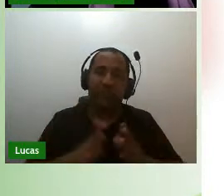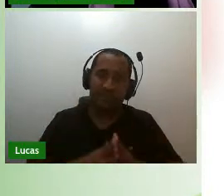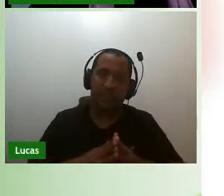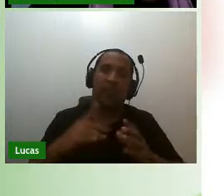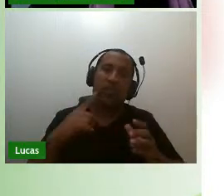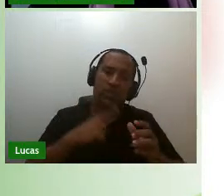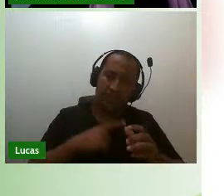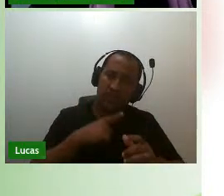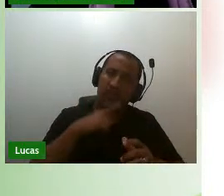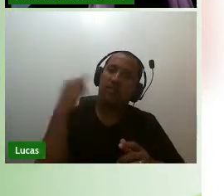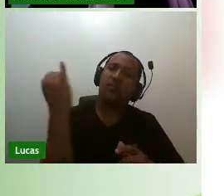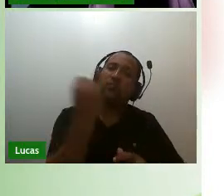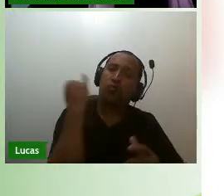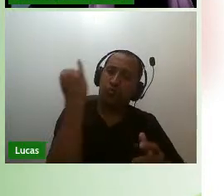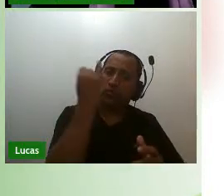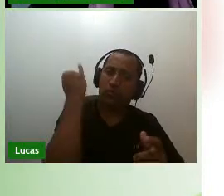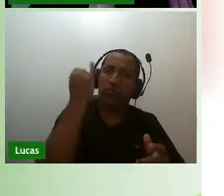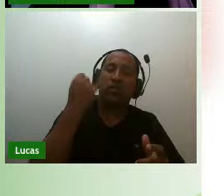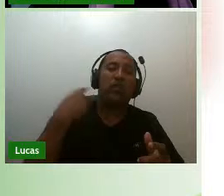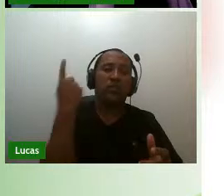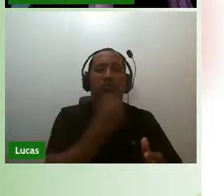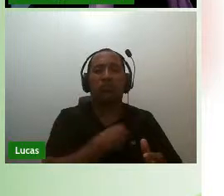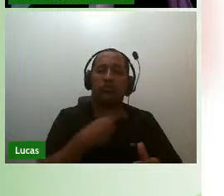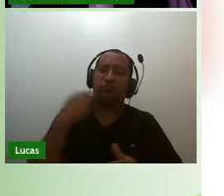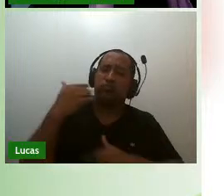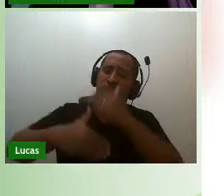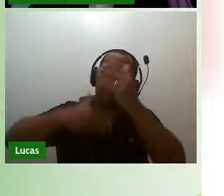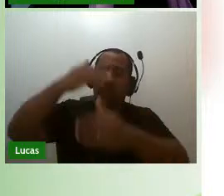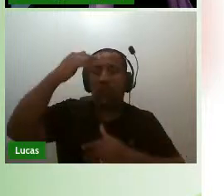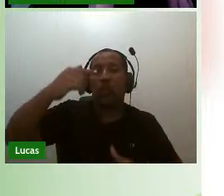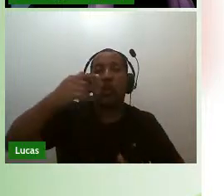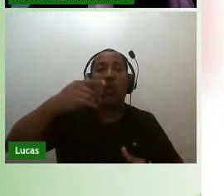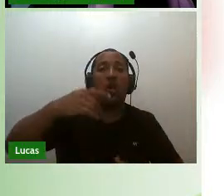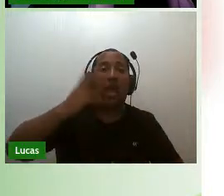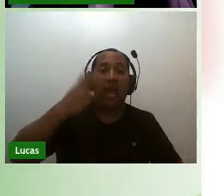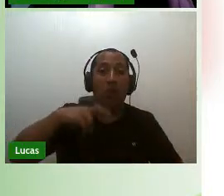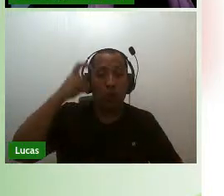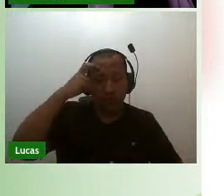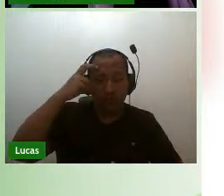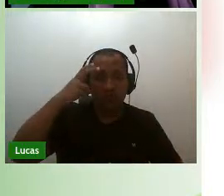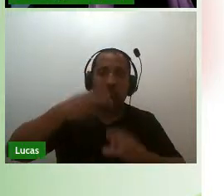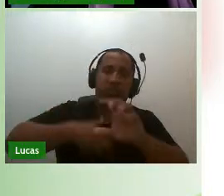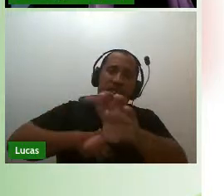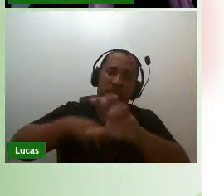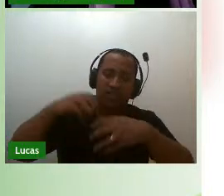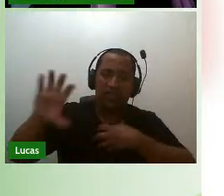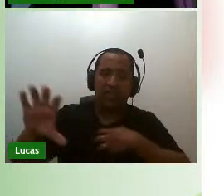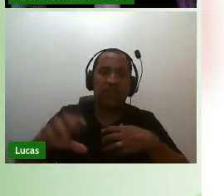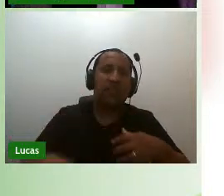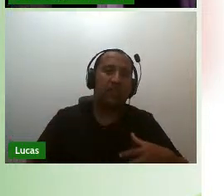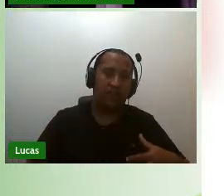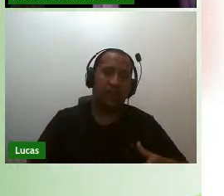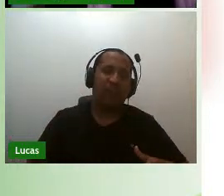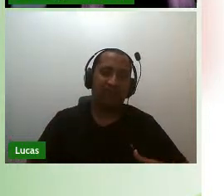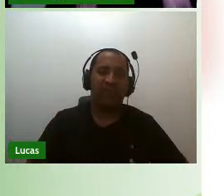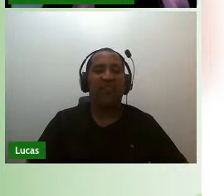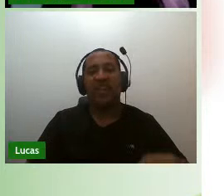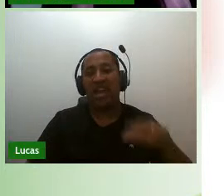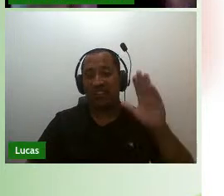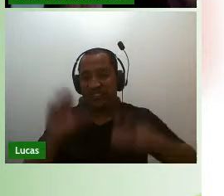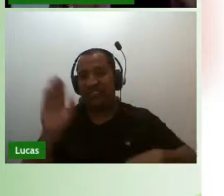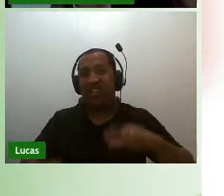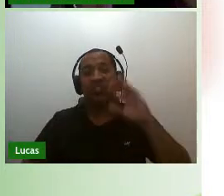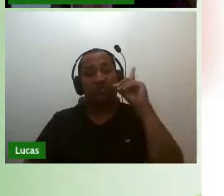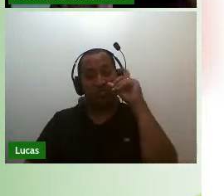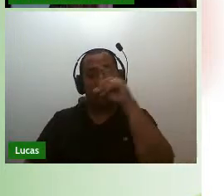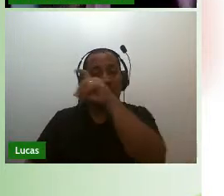aspecto importante para o desenvolvimento da cultura de empatia. É a gente sair desse lugar, e às vezes é muito difícil, né?